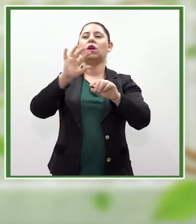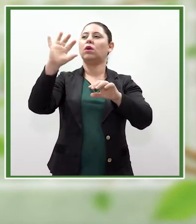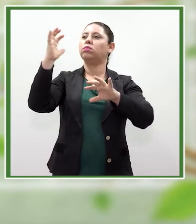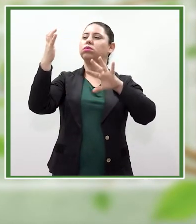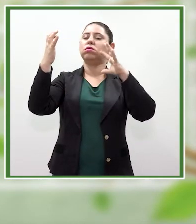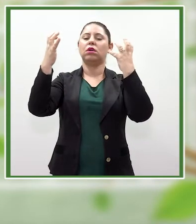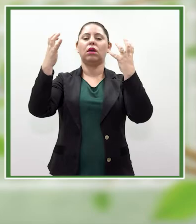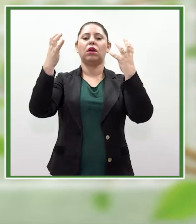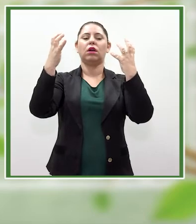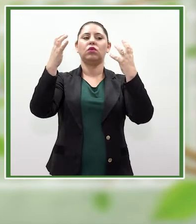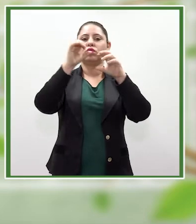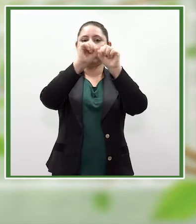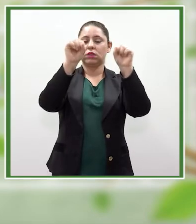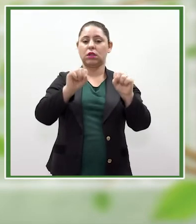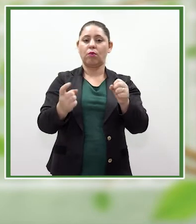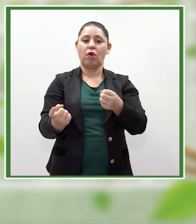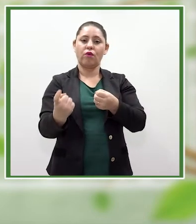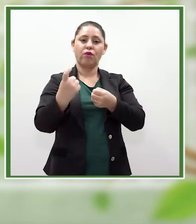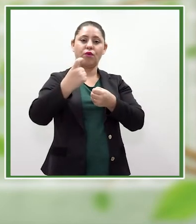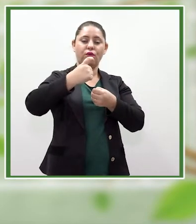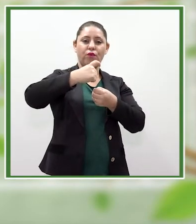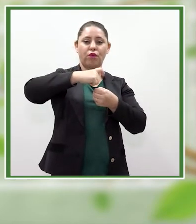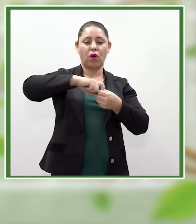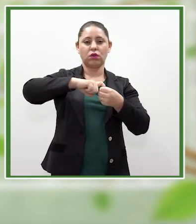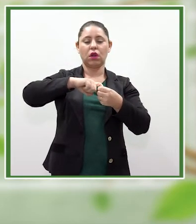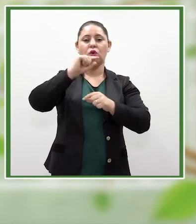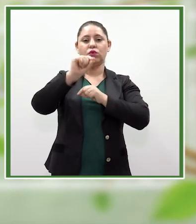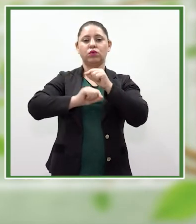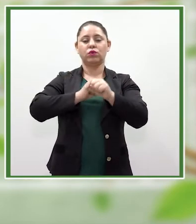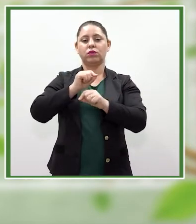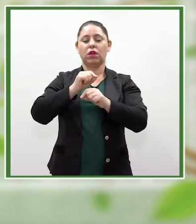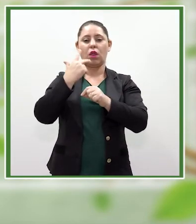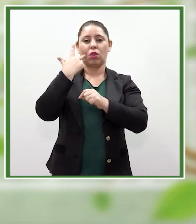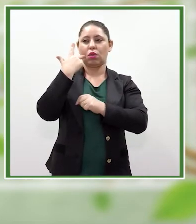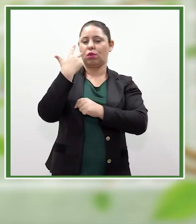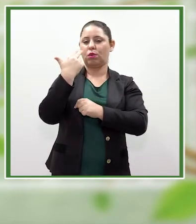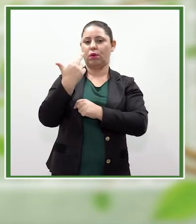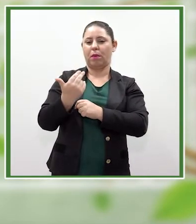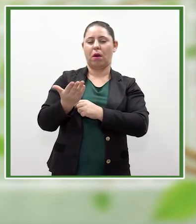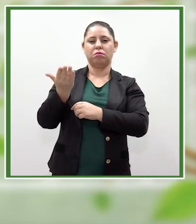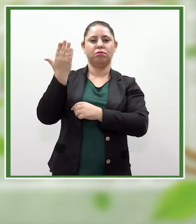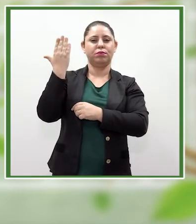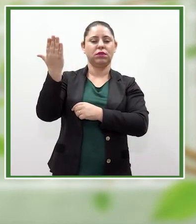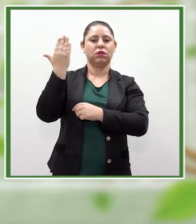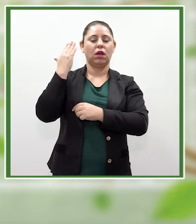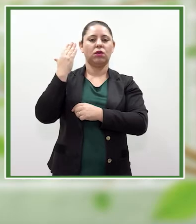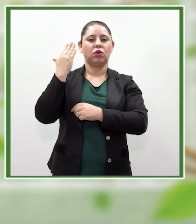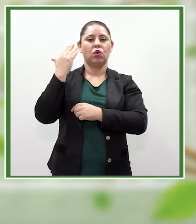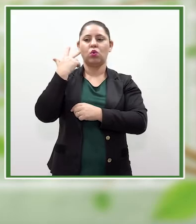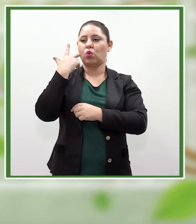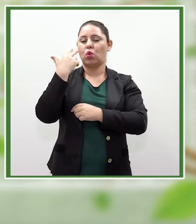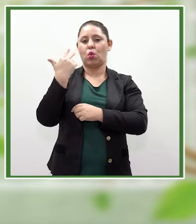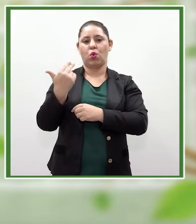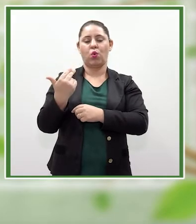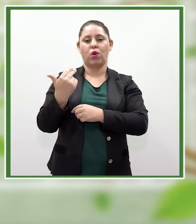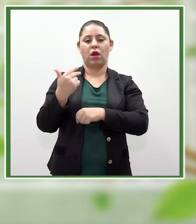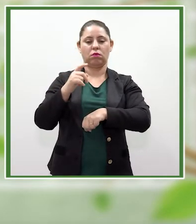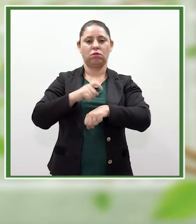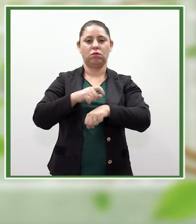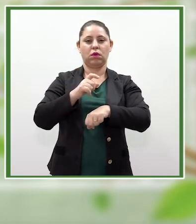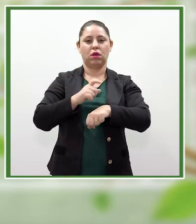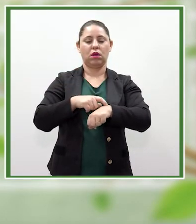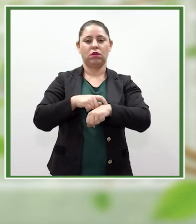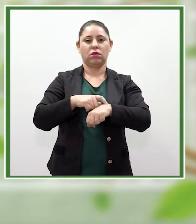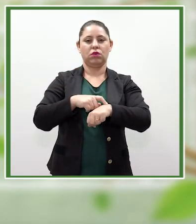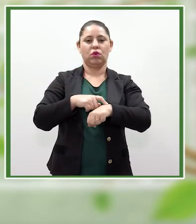anterior ou sua condição natural a partir de algum efeito drástico, no caso, efeitos climáticos, né? Então, aqui um